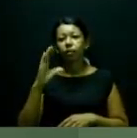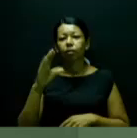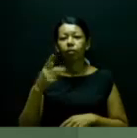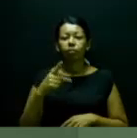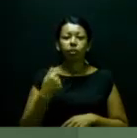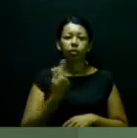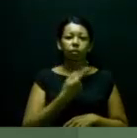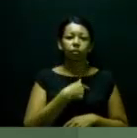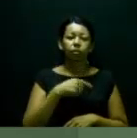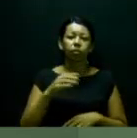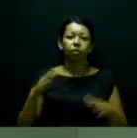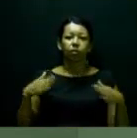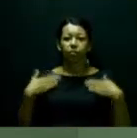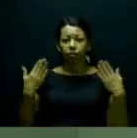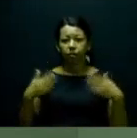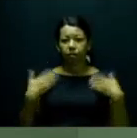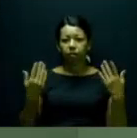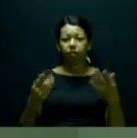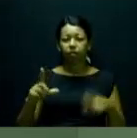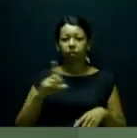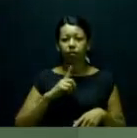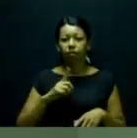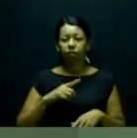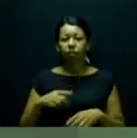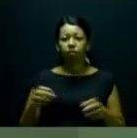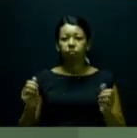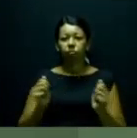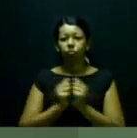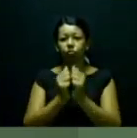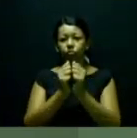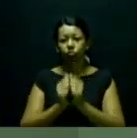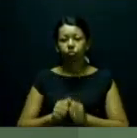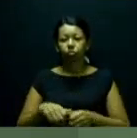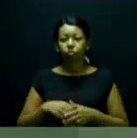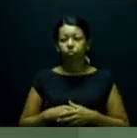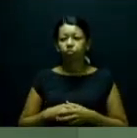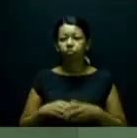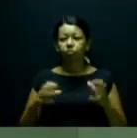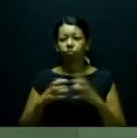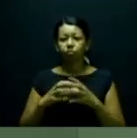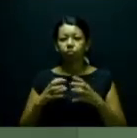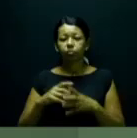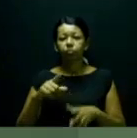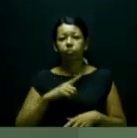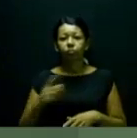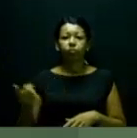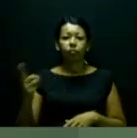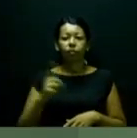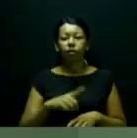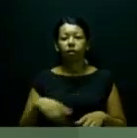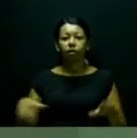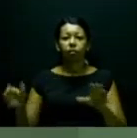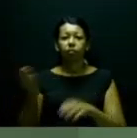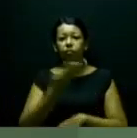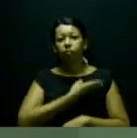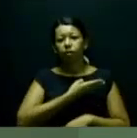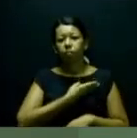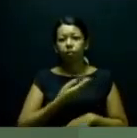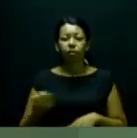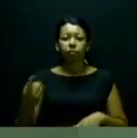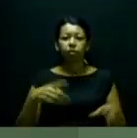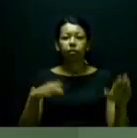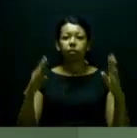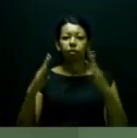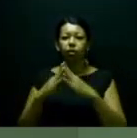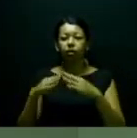Para nós é uma satisfação tê-lo nos nossos quadros do partido. Seja bem-vindo e terá aqui um parceiro nesta casa, sempre leal